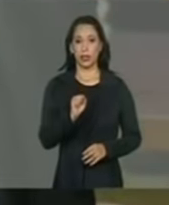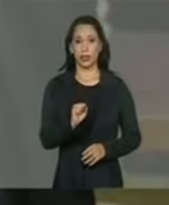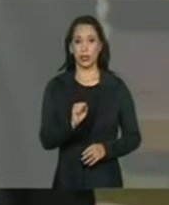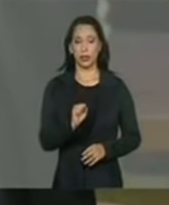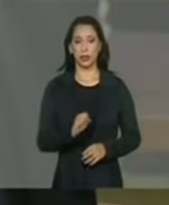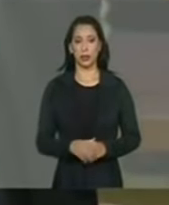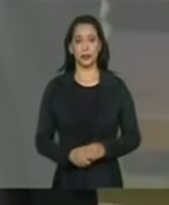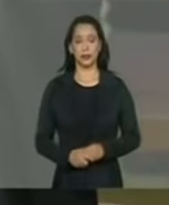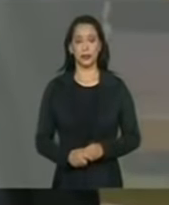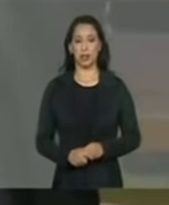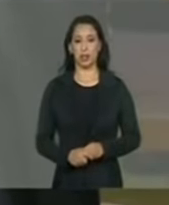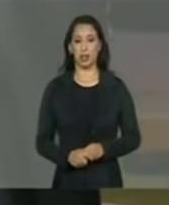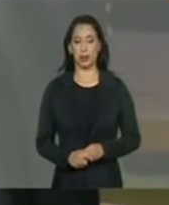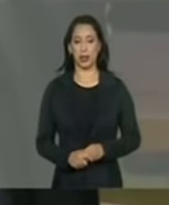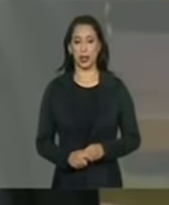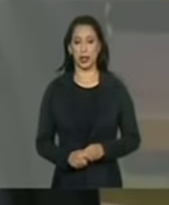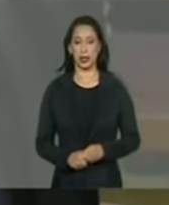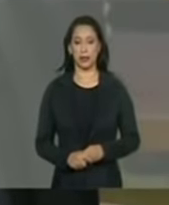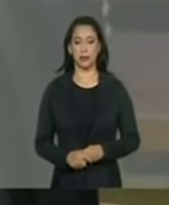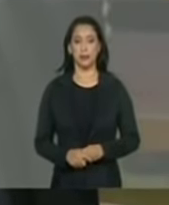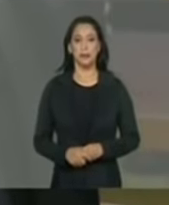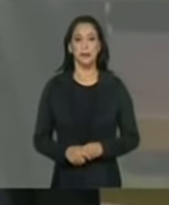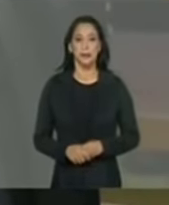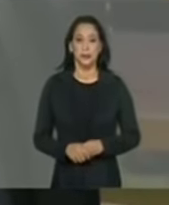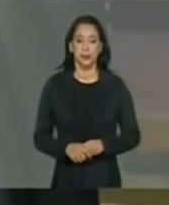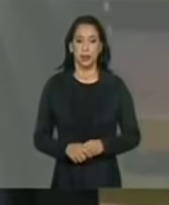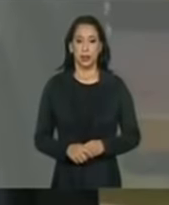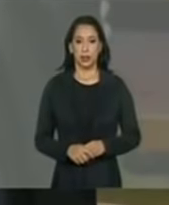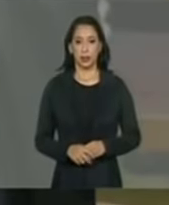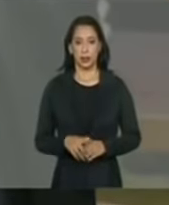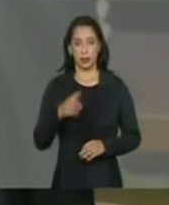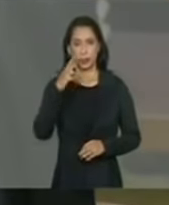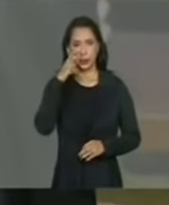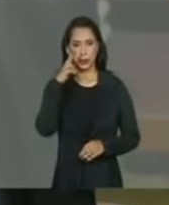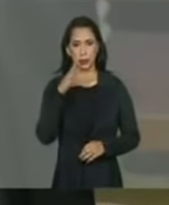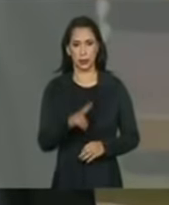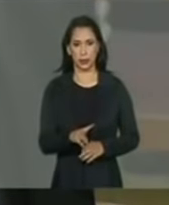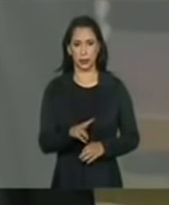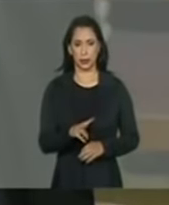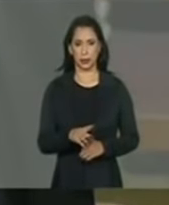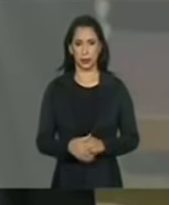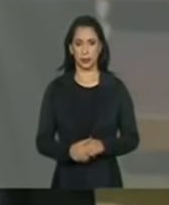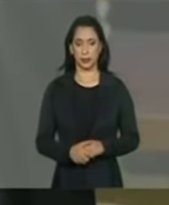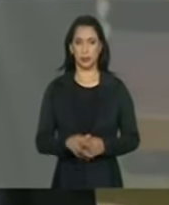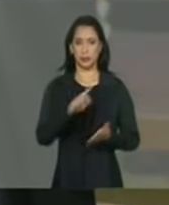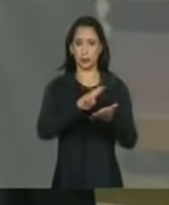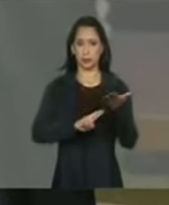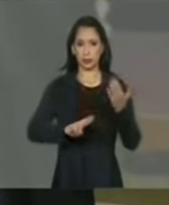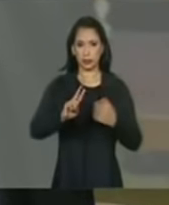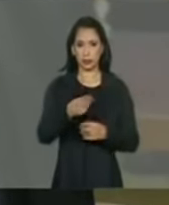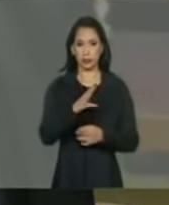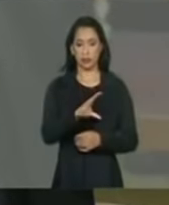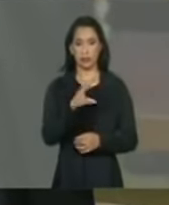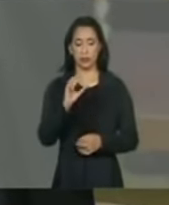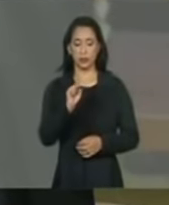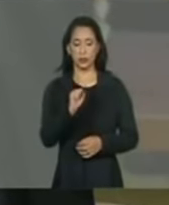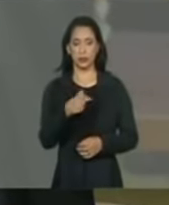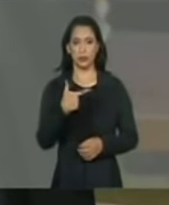fez consignar na ementa de se acorda de que foi relator é o hc 82